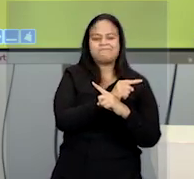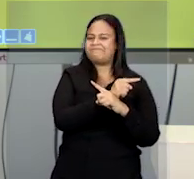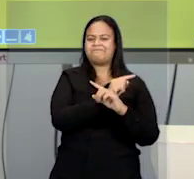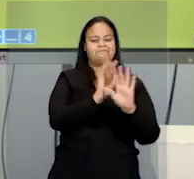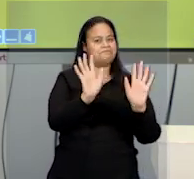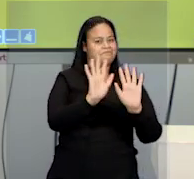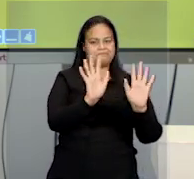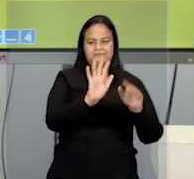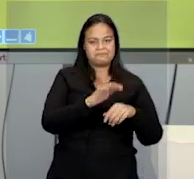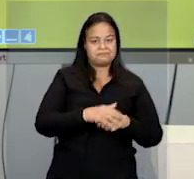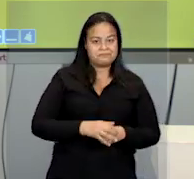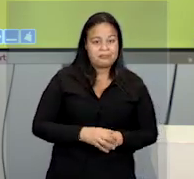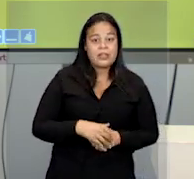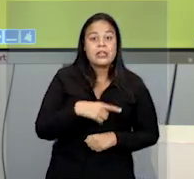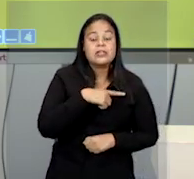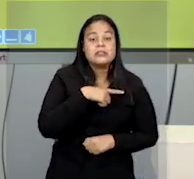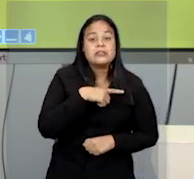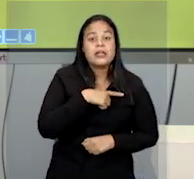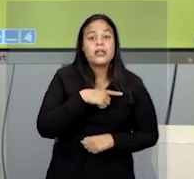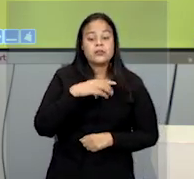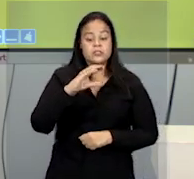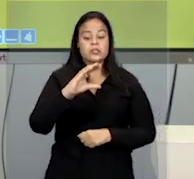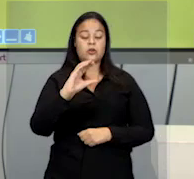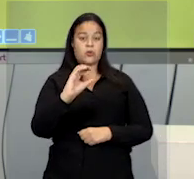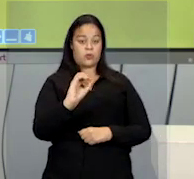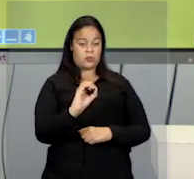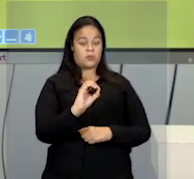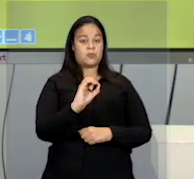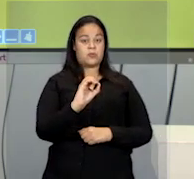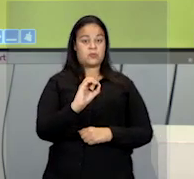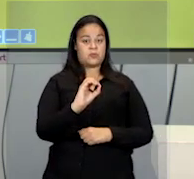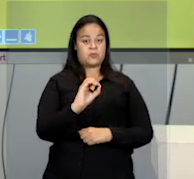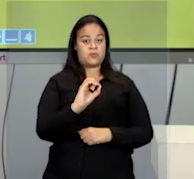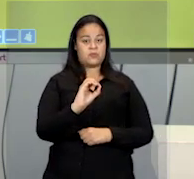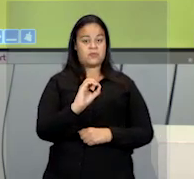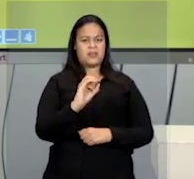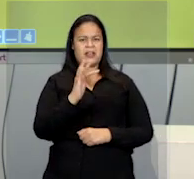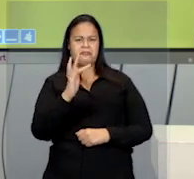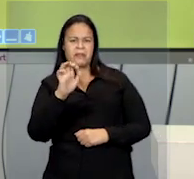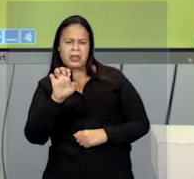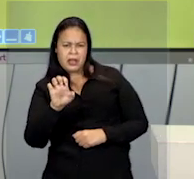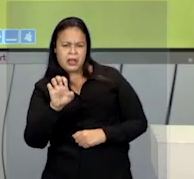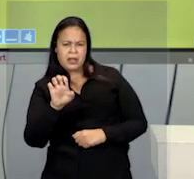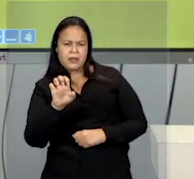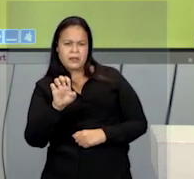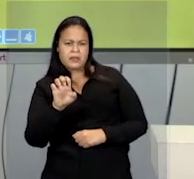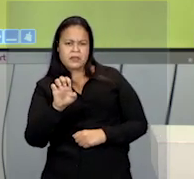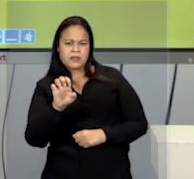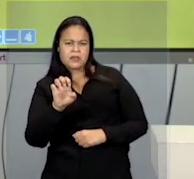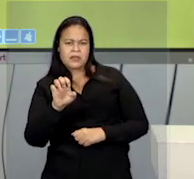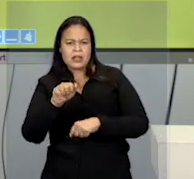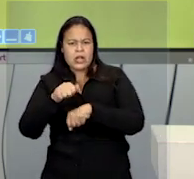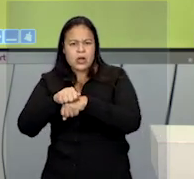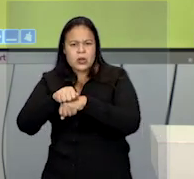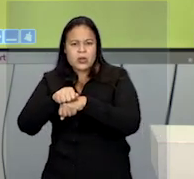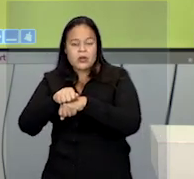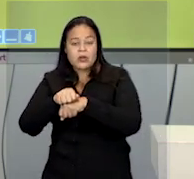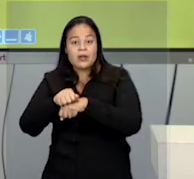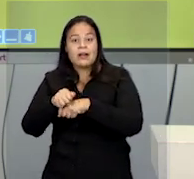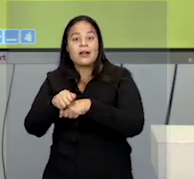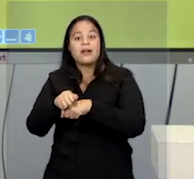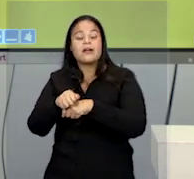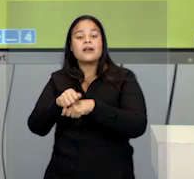preciso. Eu tenho que ter o CO, eu tenho que ter o Fe sólido depois da